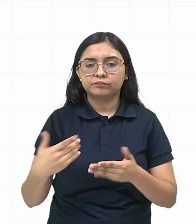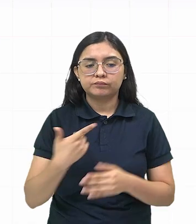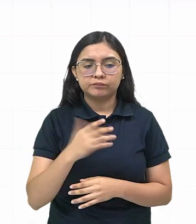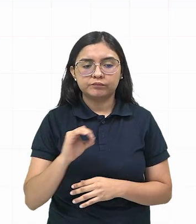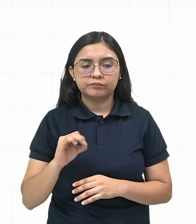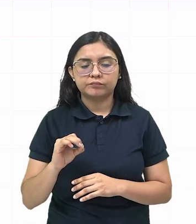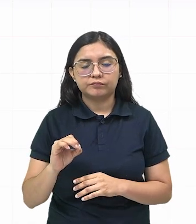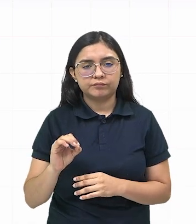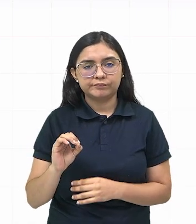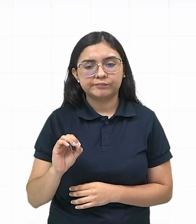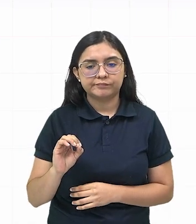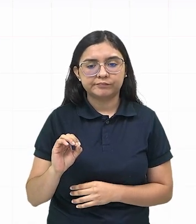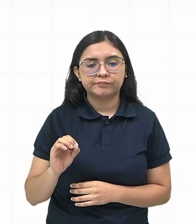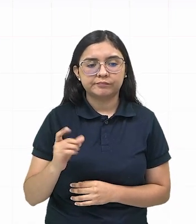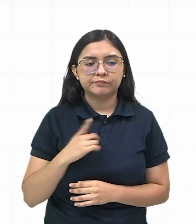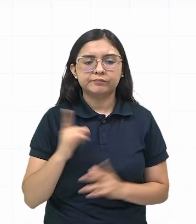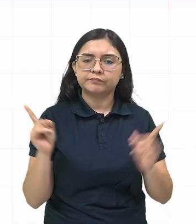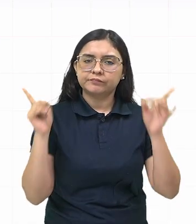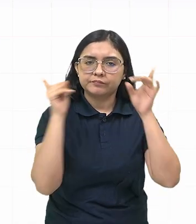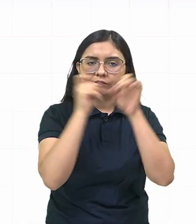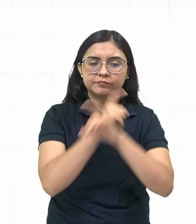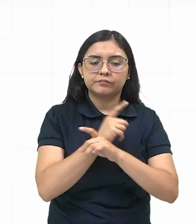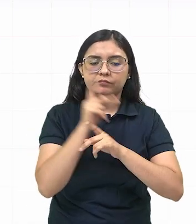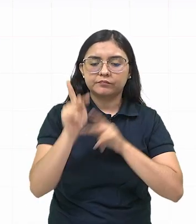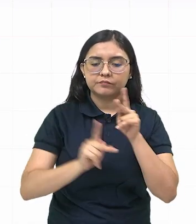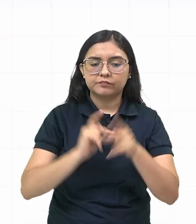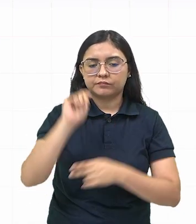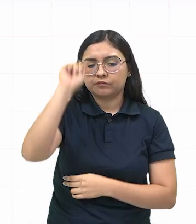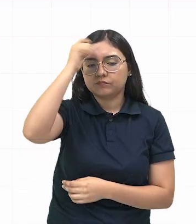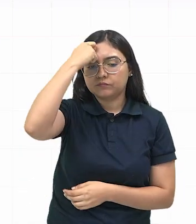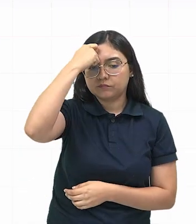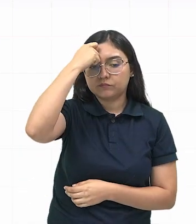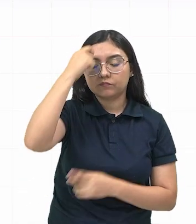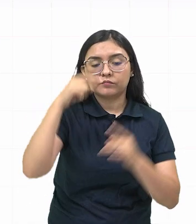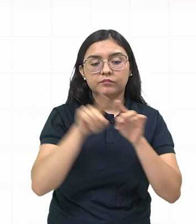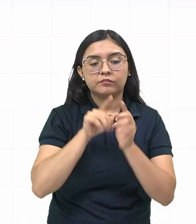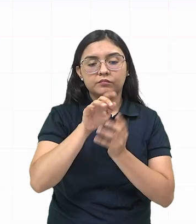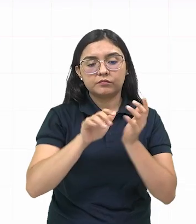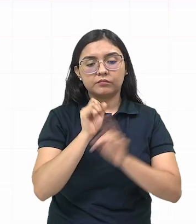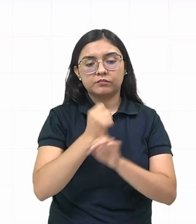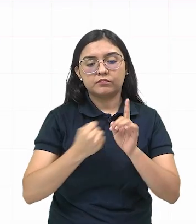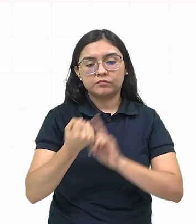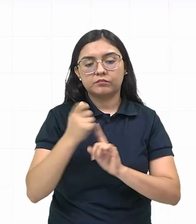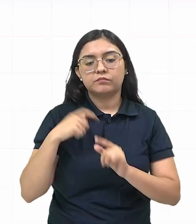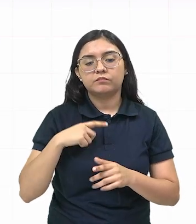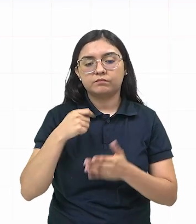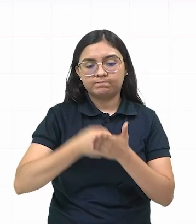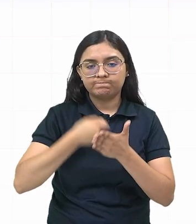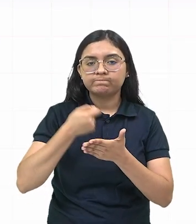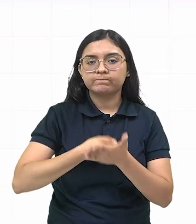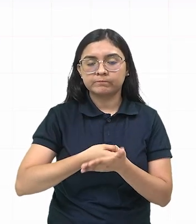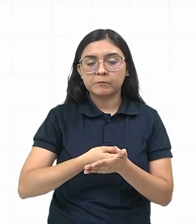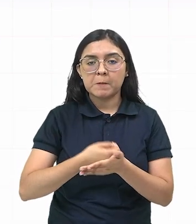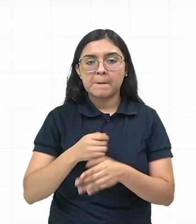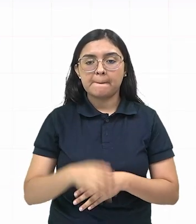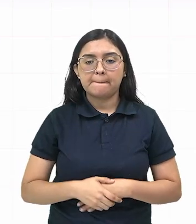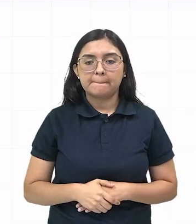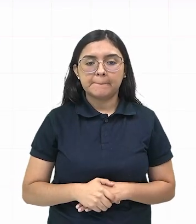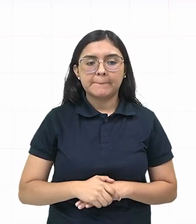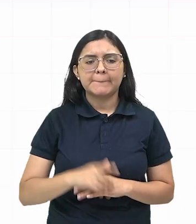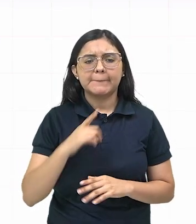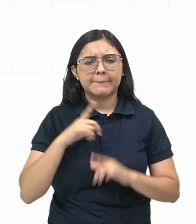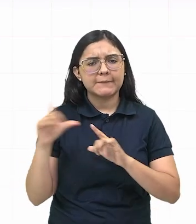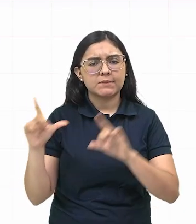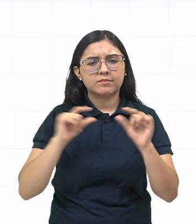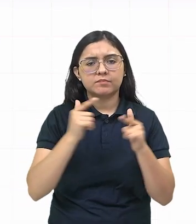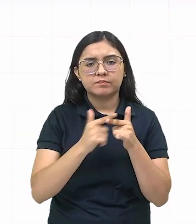XX foi muito difícil para a população negra e os movimentos sociais negros lutam nesse sentido, né? Para